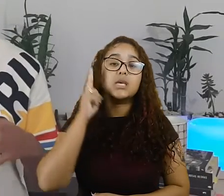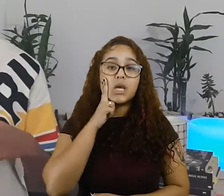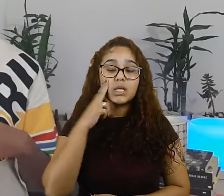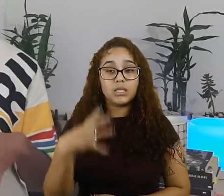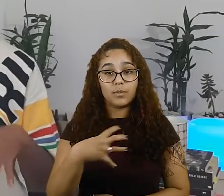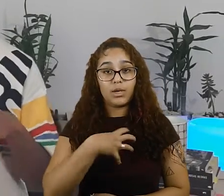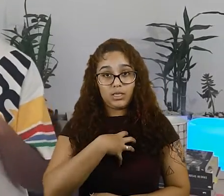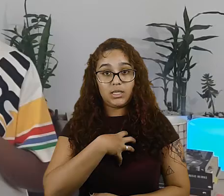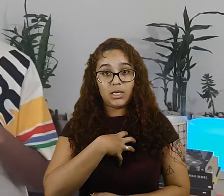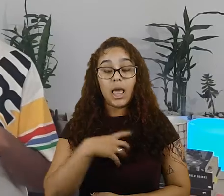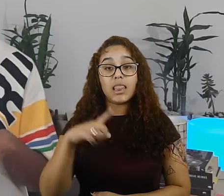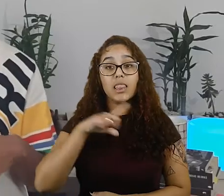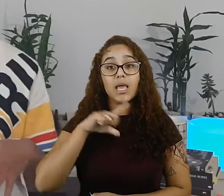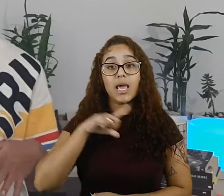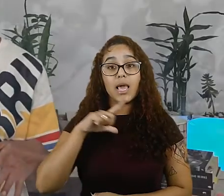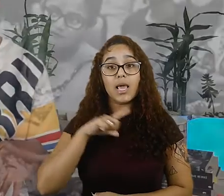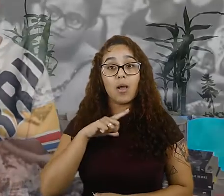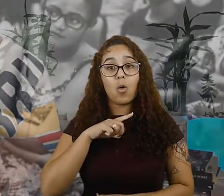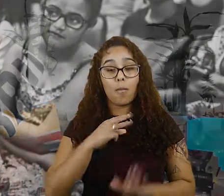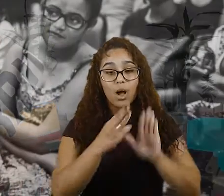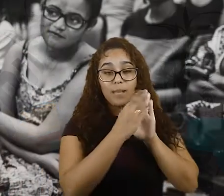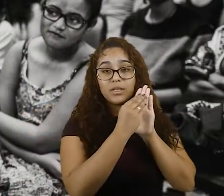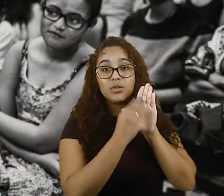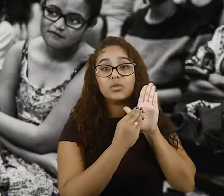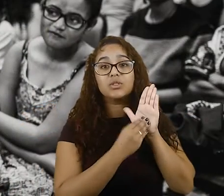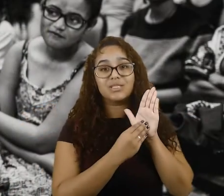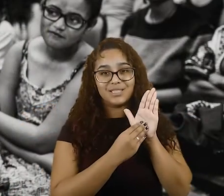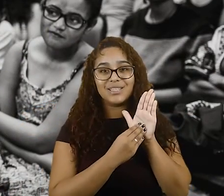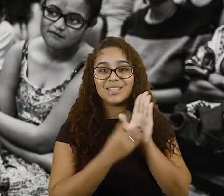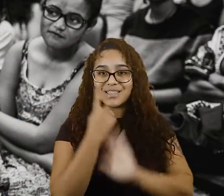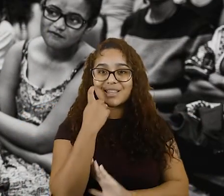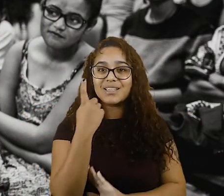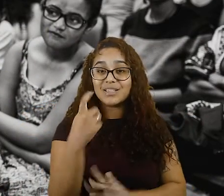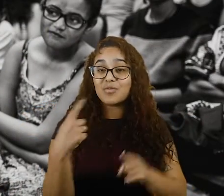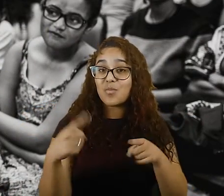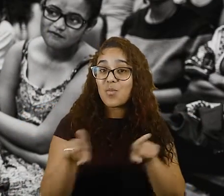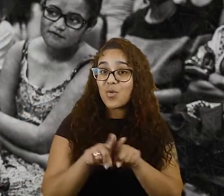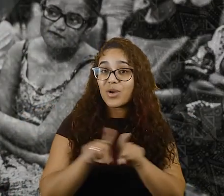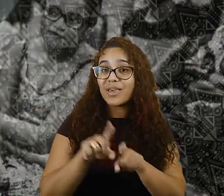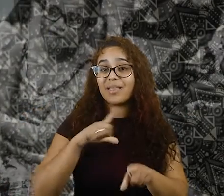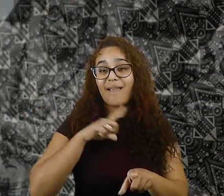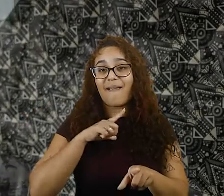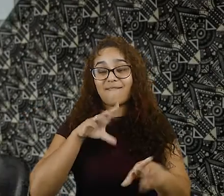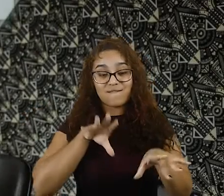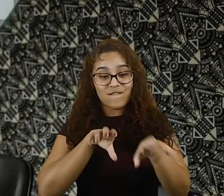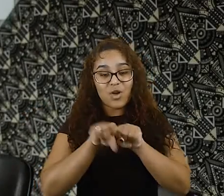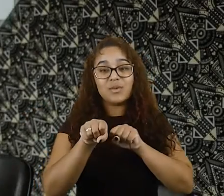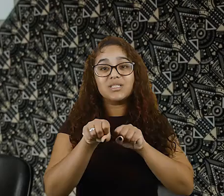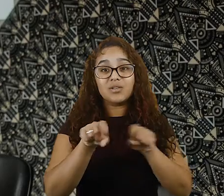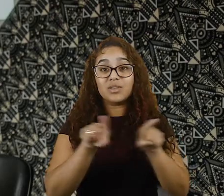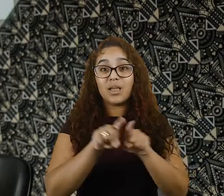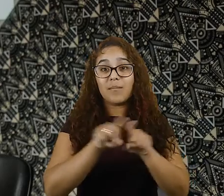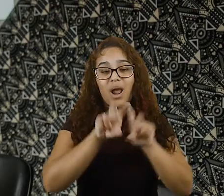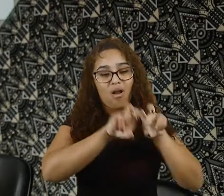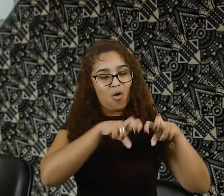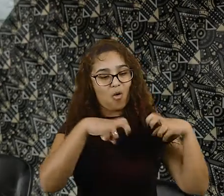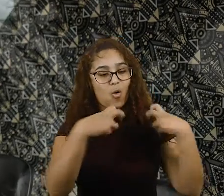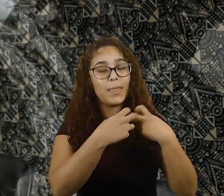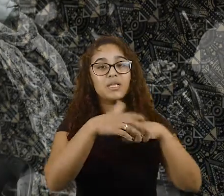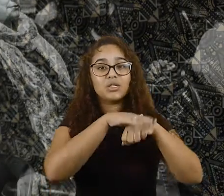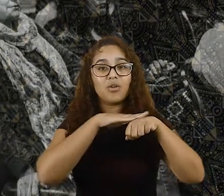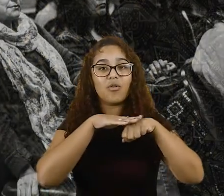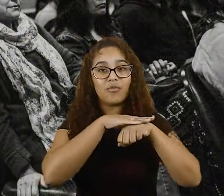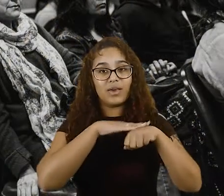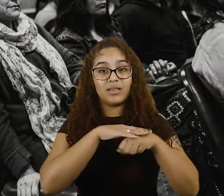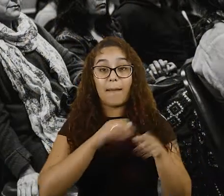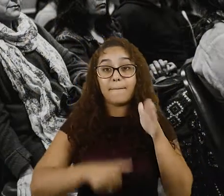de escritoras negras da Bahia, ele é uma metodologia interessante porque também envolve formação e rodas de